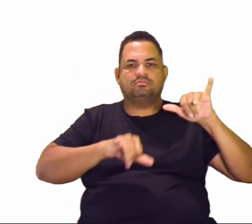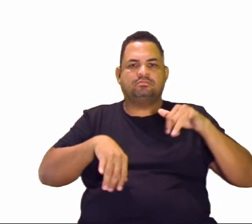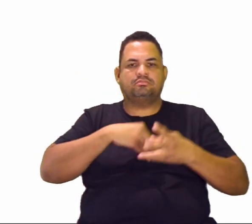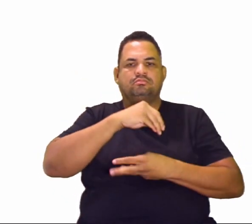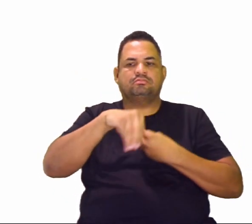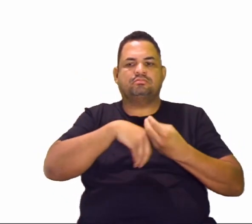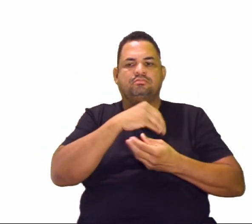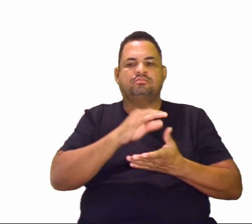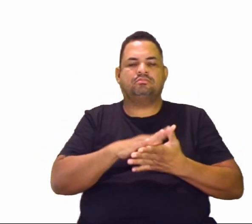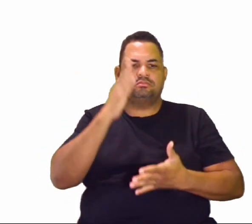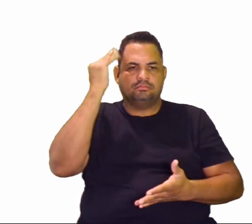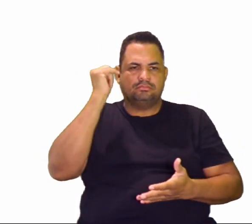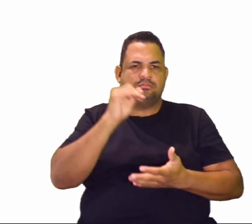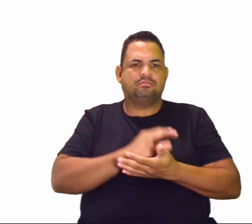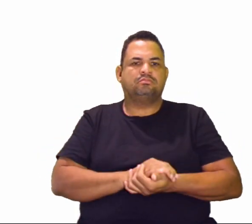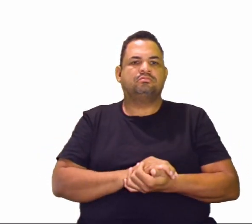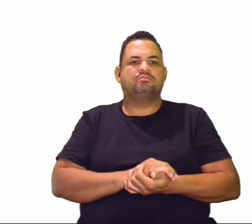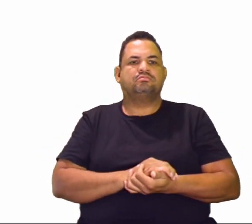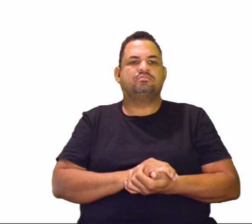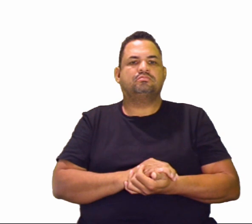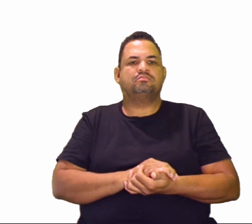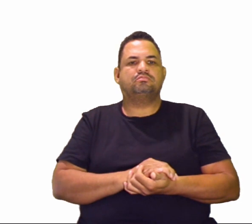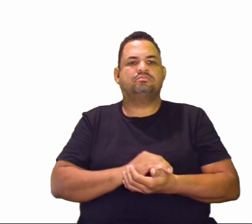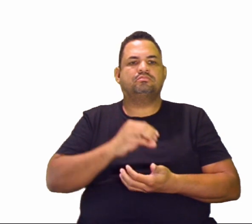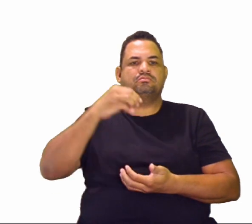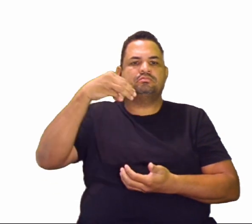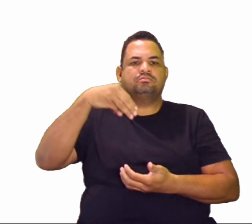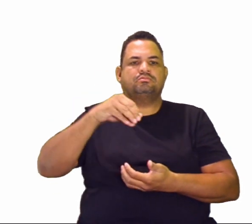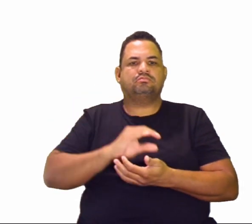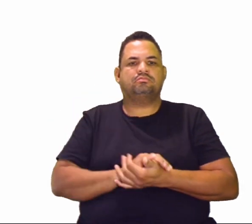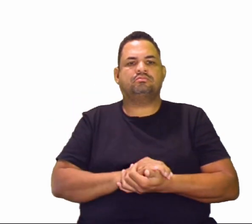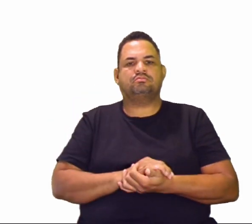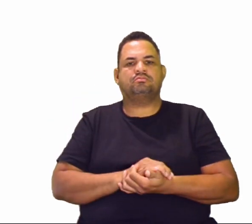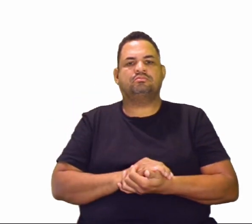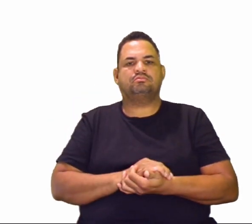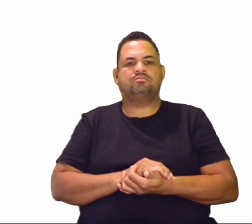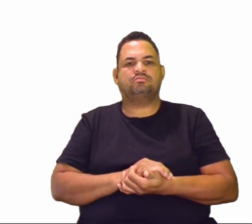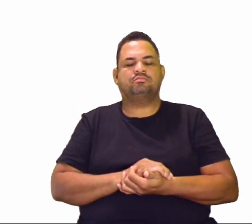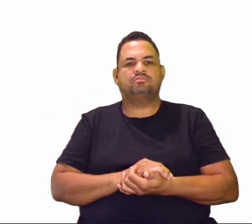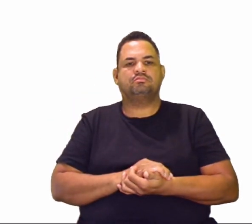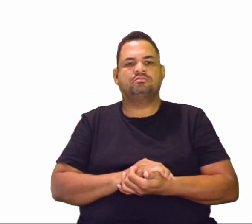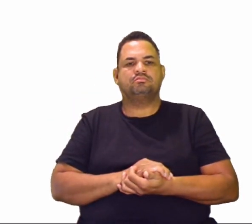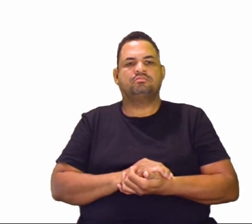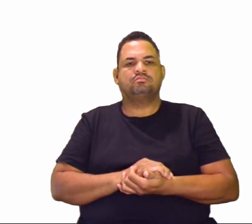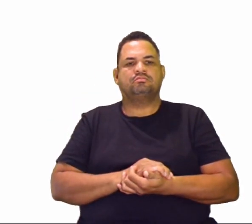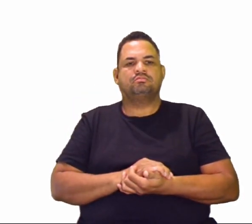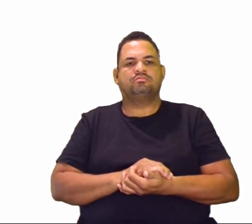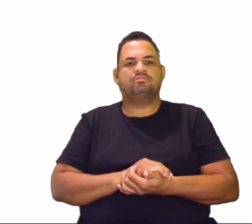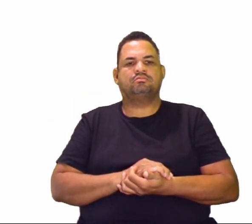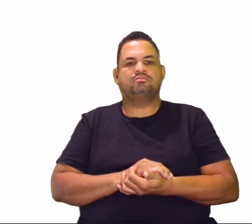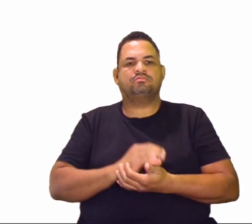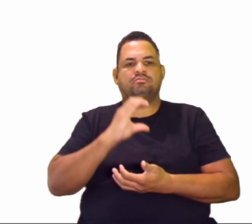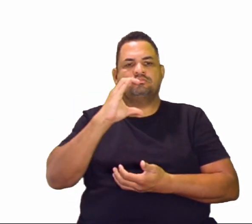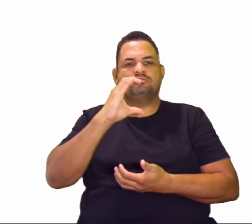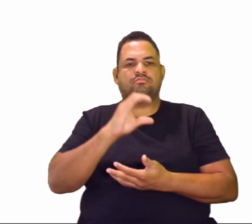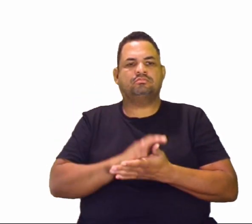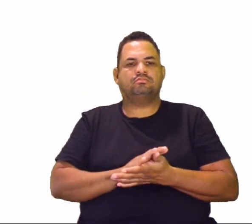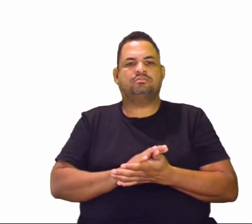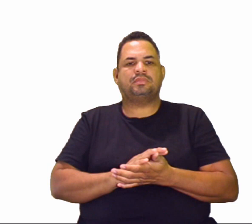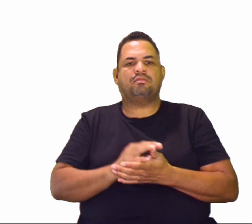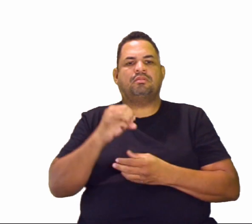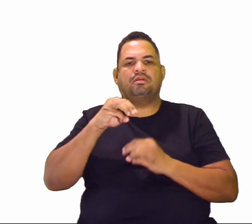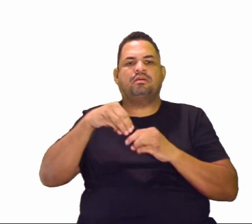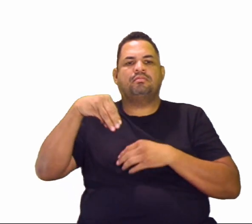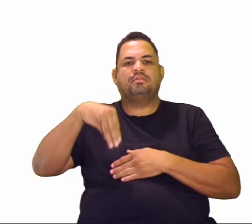composto, sabendo que o metano compreende carbono e hidrogênio. E aí o carbono tem uma massa